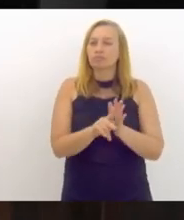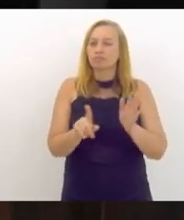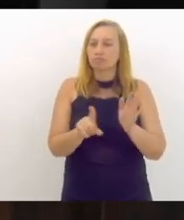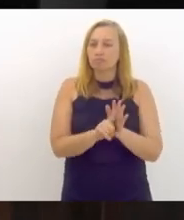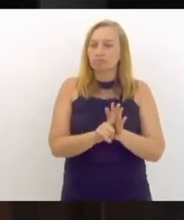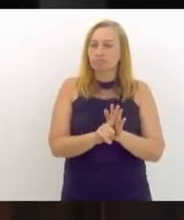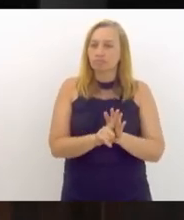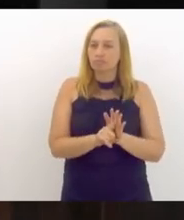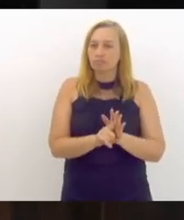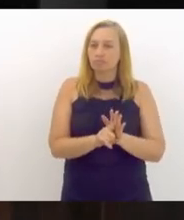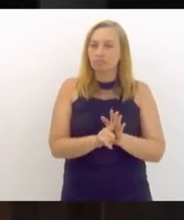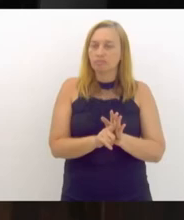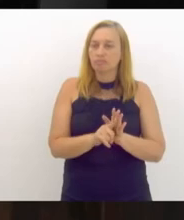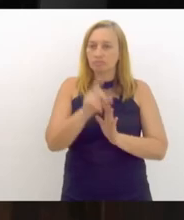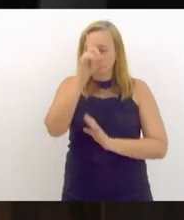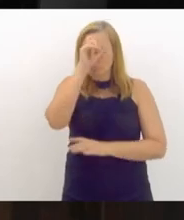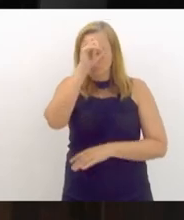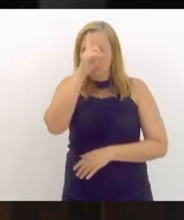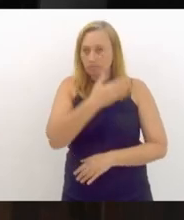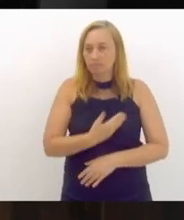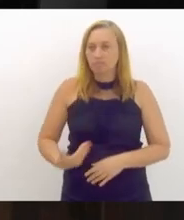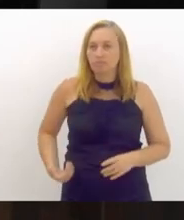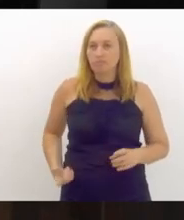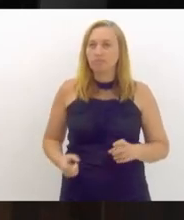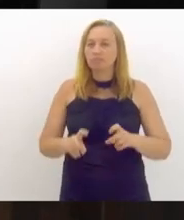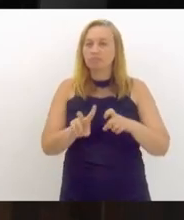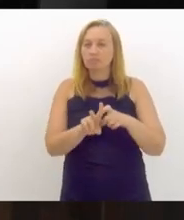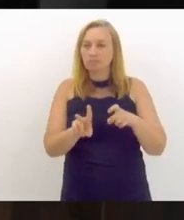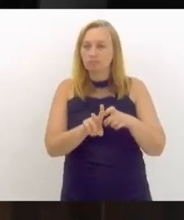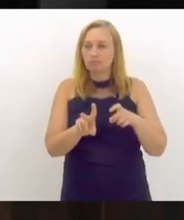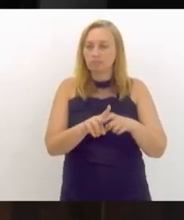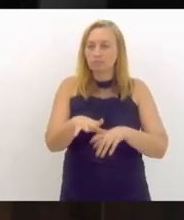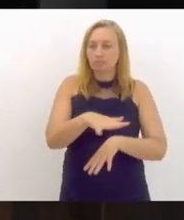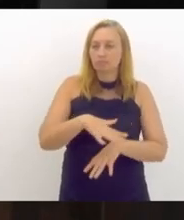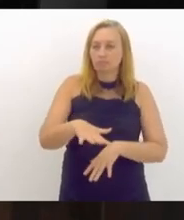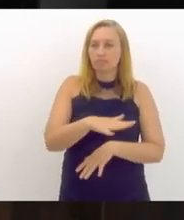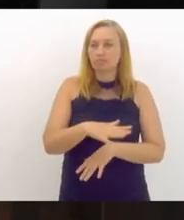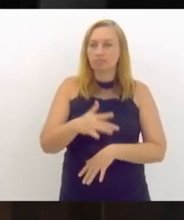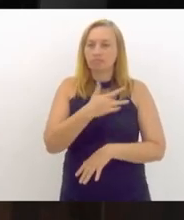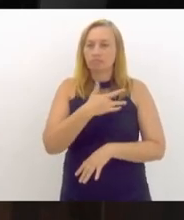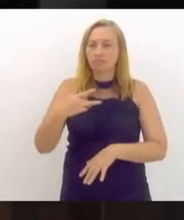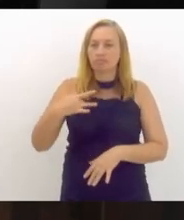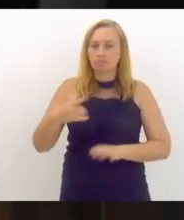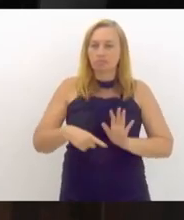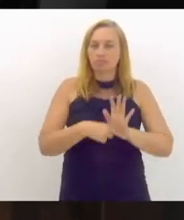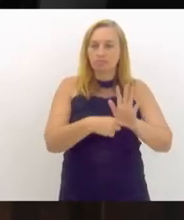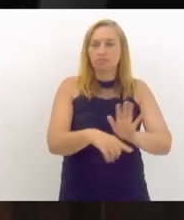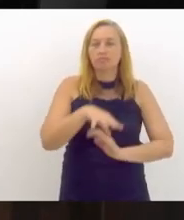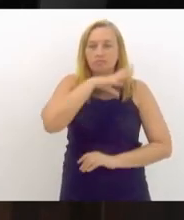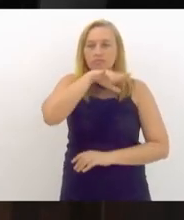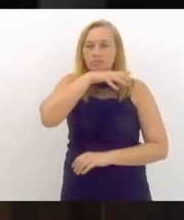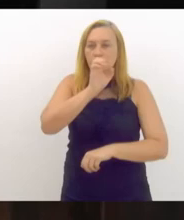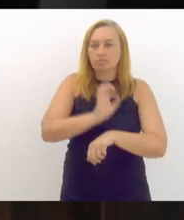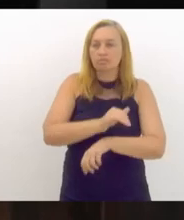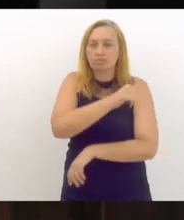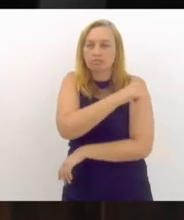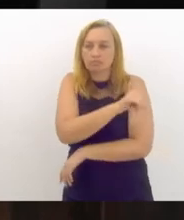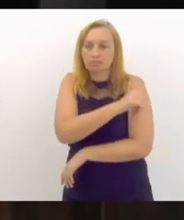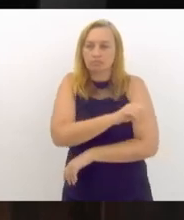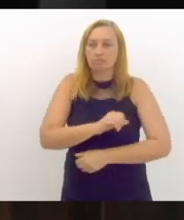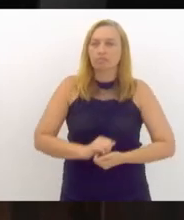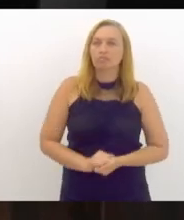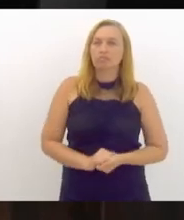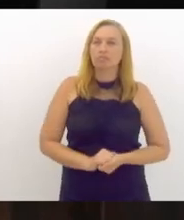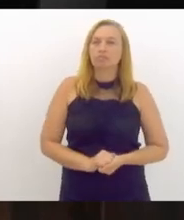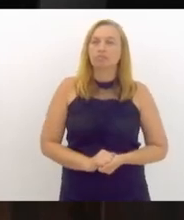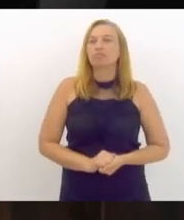que institui Hospital Público Veterinário e Unidade de Saúde para Atendimento de Animais no âmbito do Estado do Rio de Janeiro, na forma